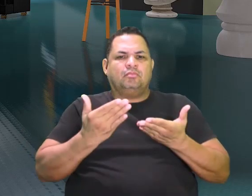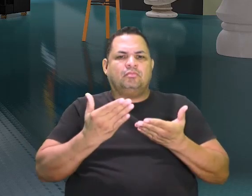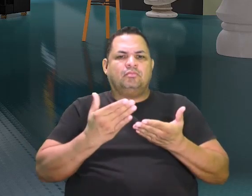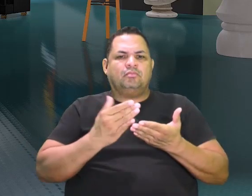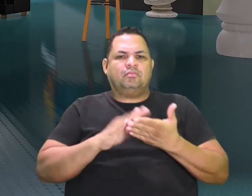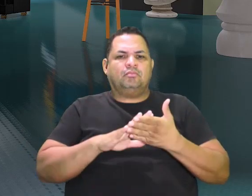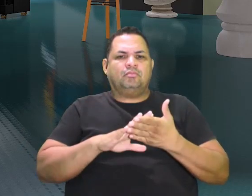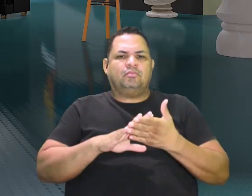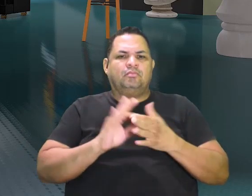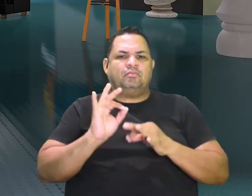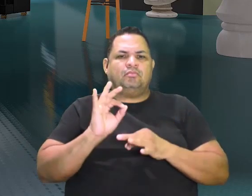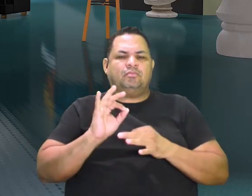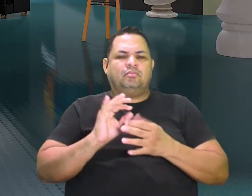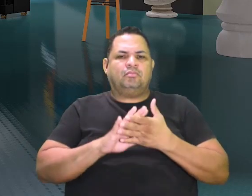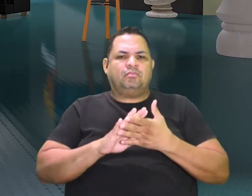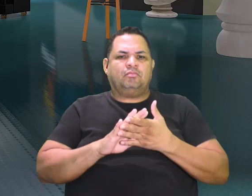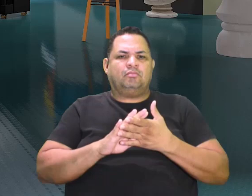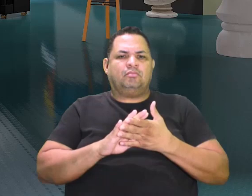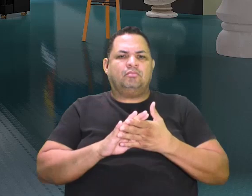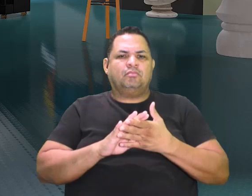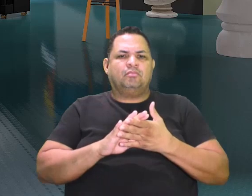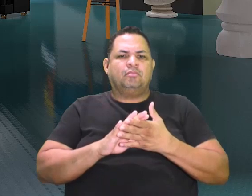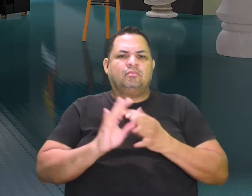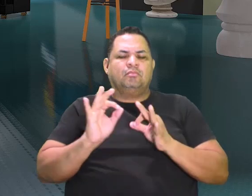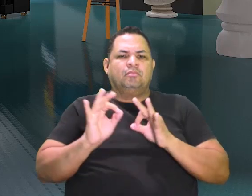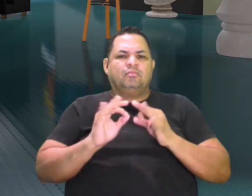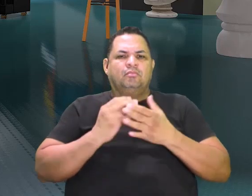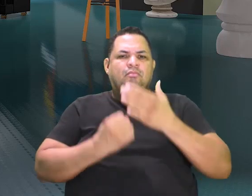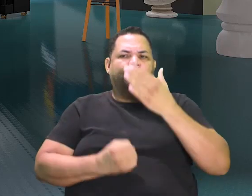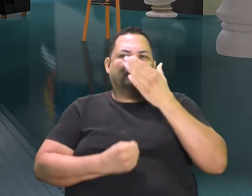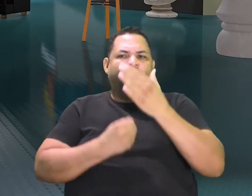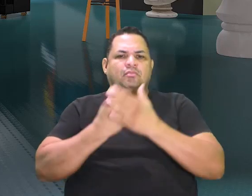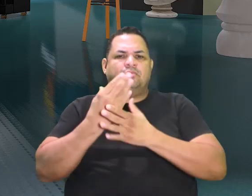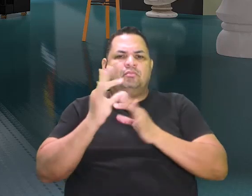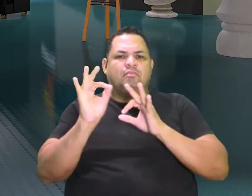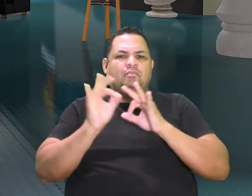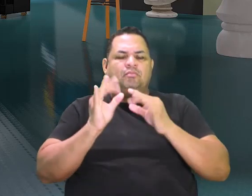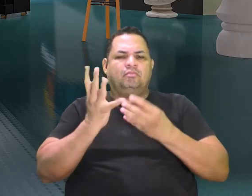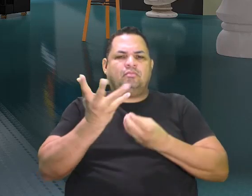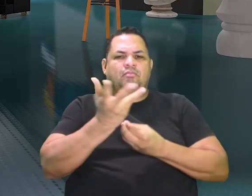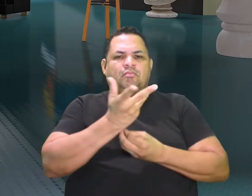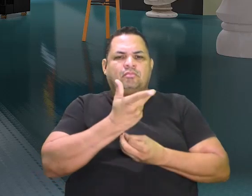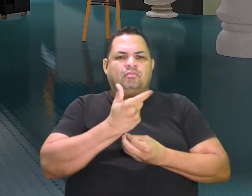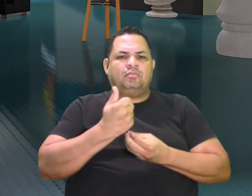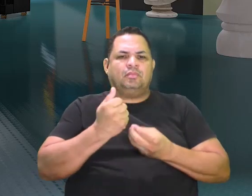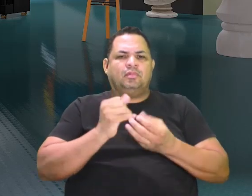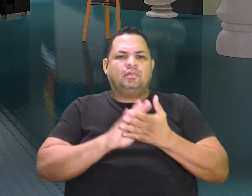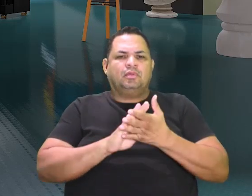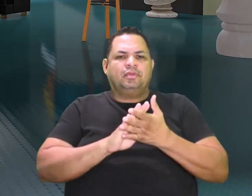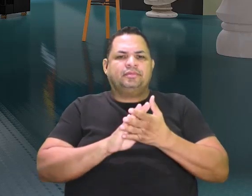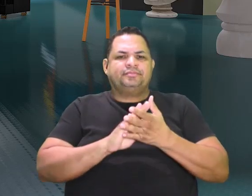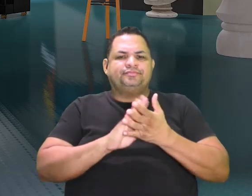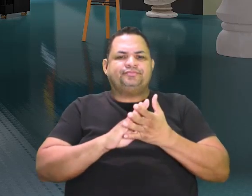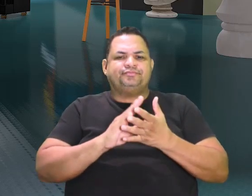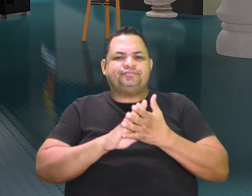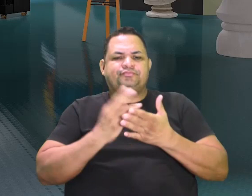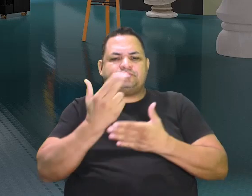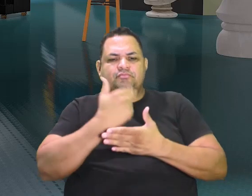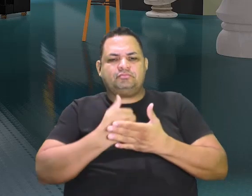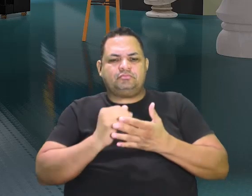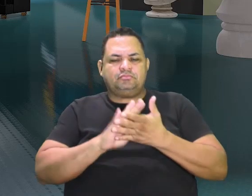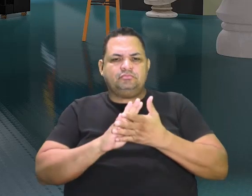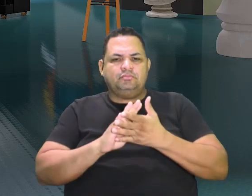aparecer, certamente através disso aí que foram surgindo novas formas de arte, como design gráfico e